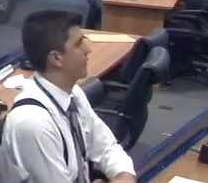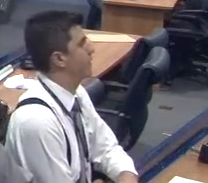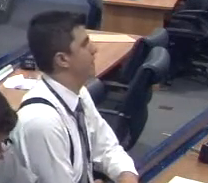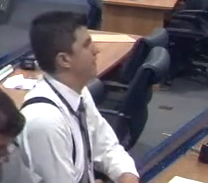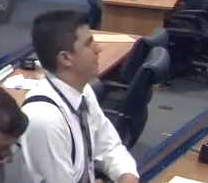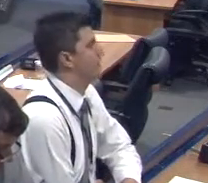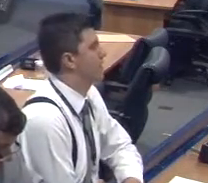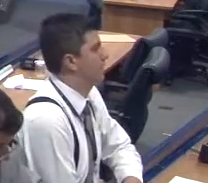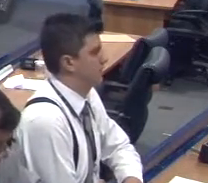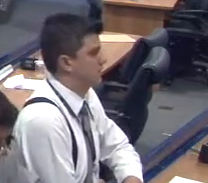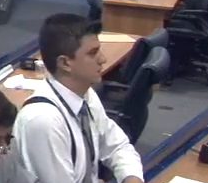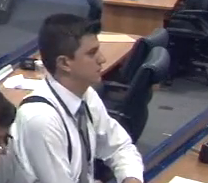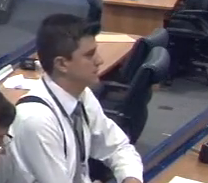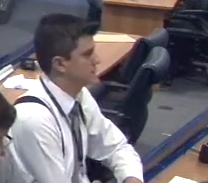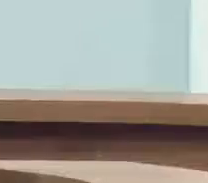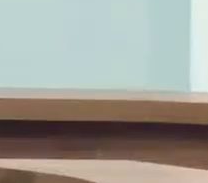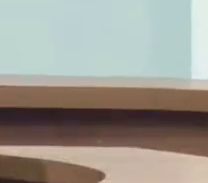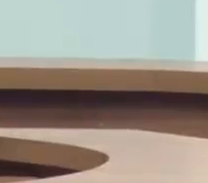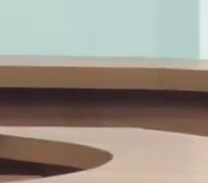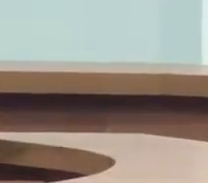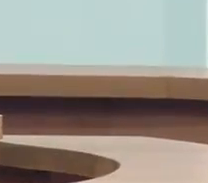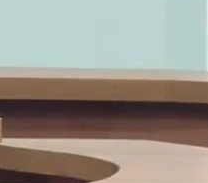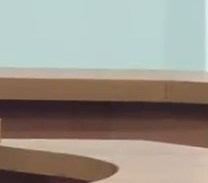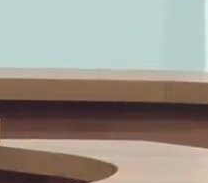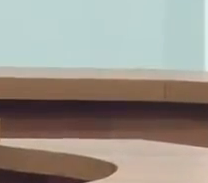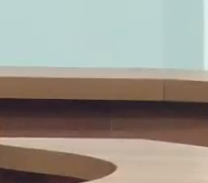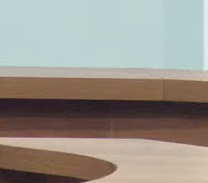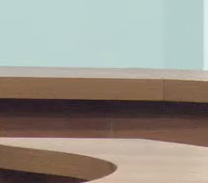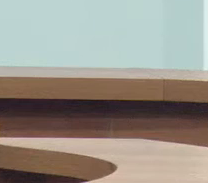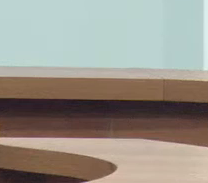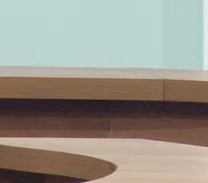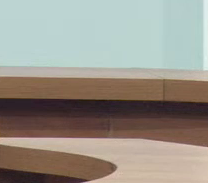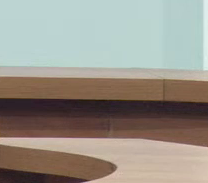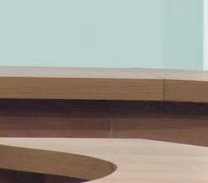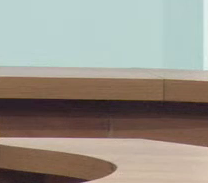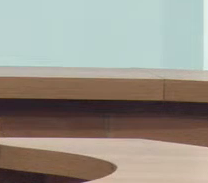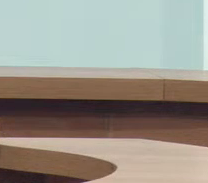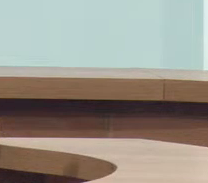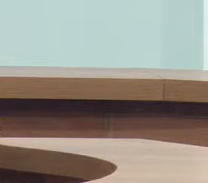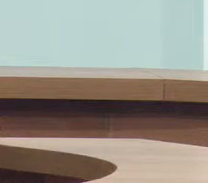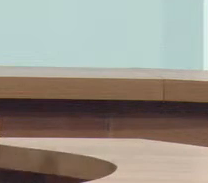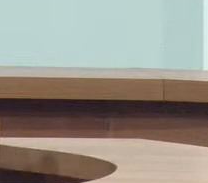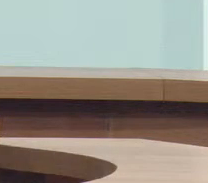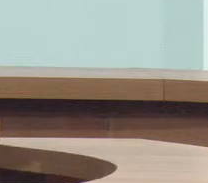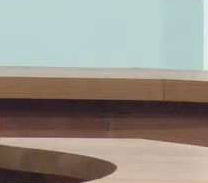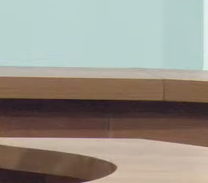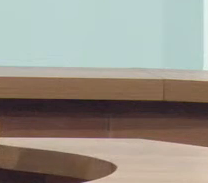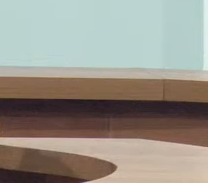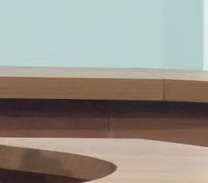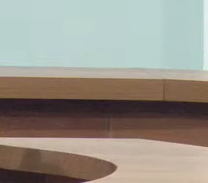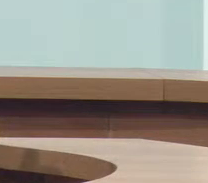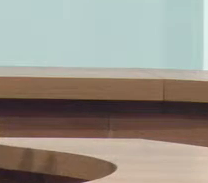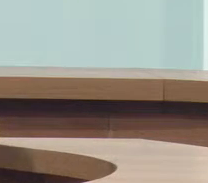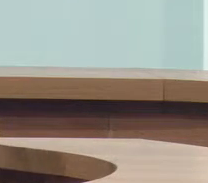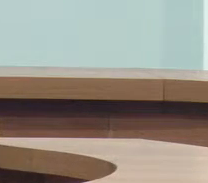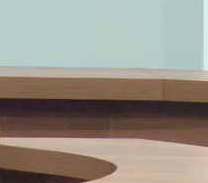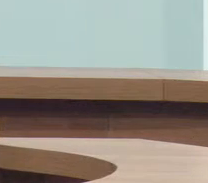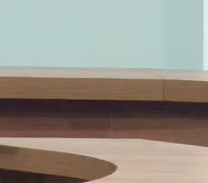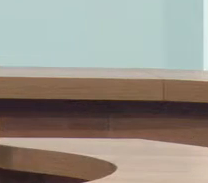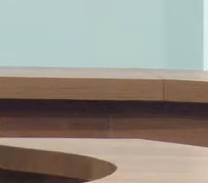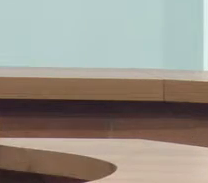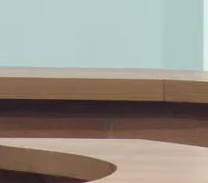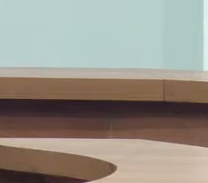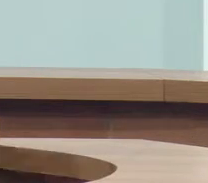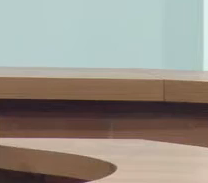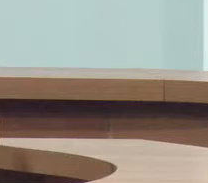quero aproveitar para fazer uma pergunta. Existe a possibilidade de fazer uma emenda ao projeto após